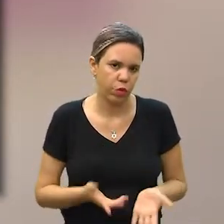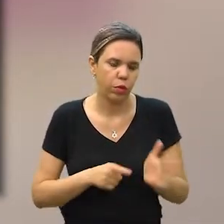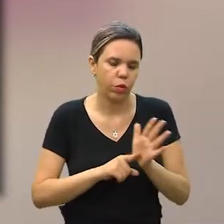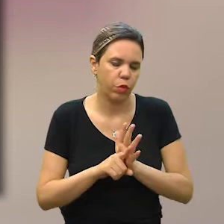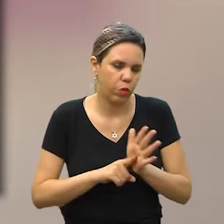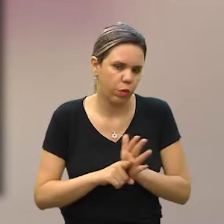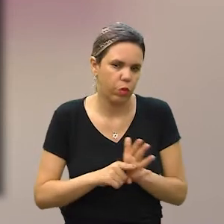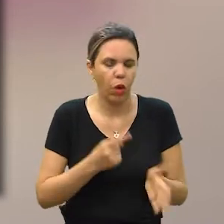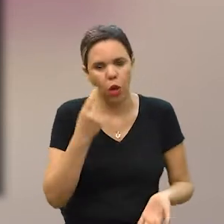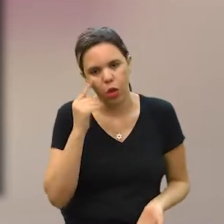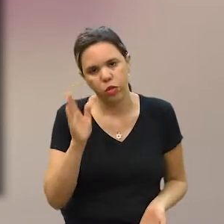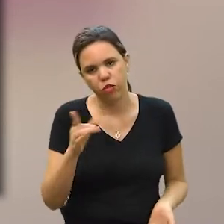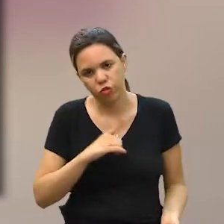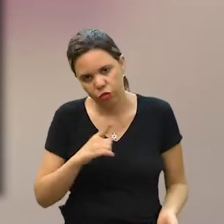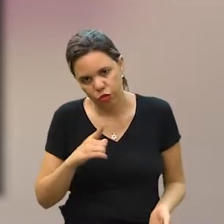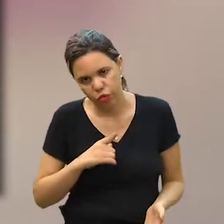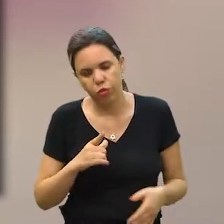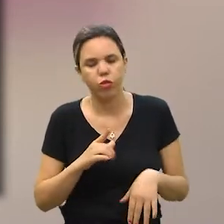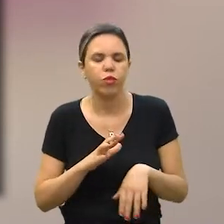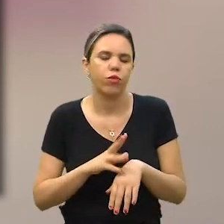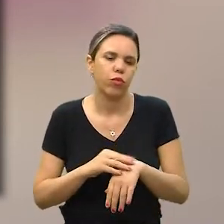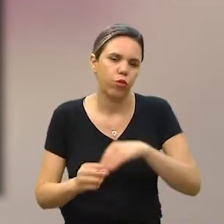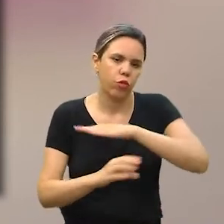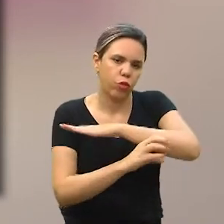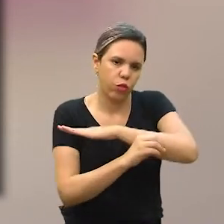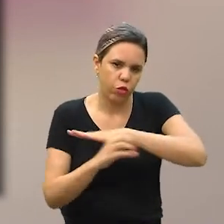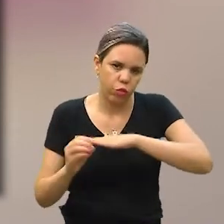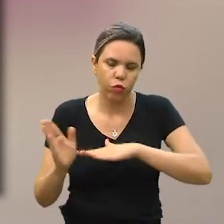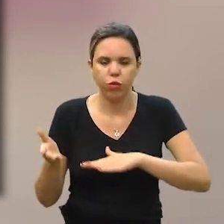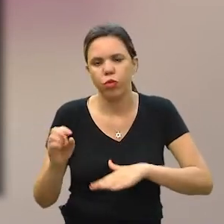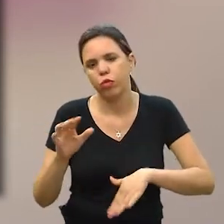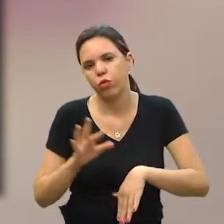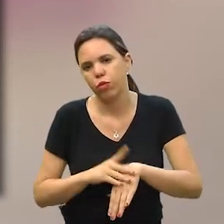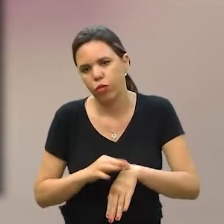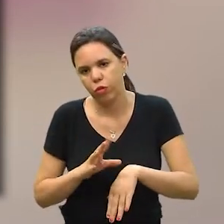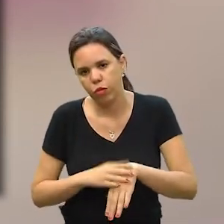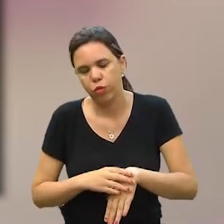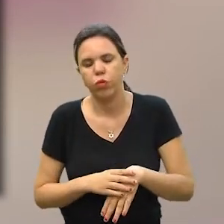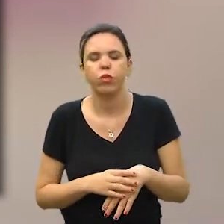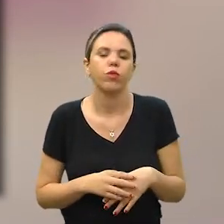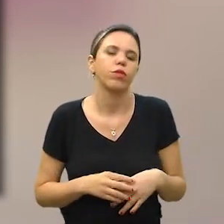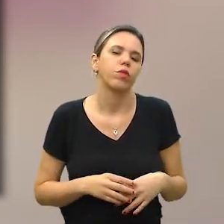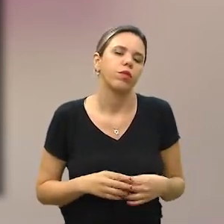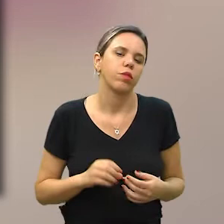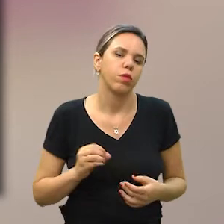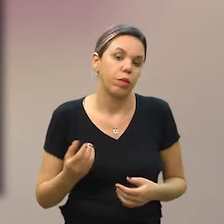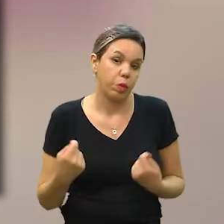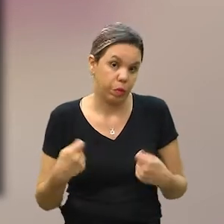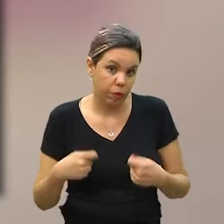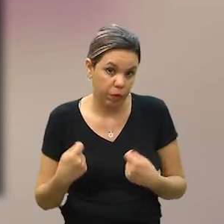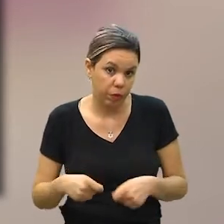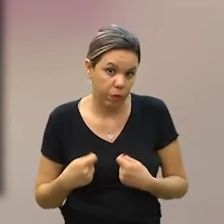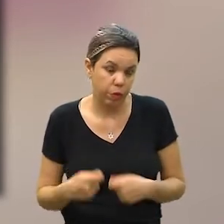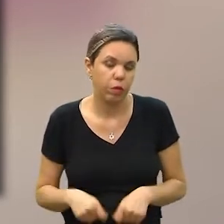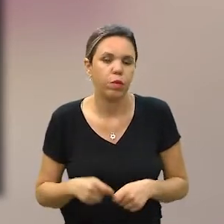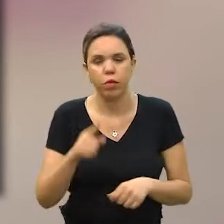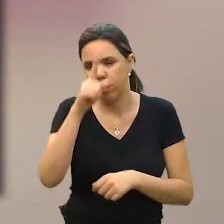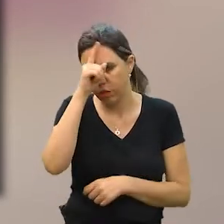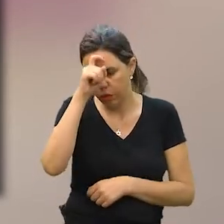você estuda, olha, ela já teve trombose prévia, né, ou ela tem uma doença inflamatória e ela precisou